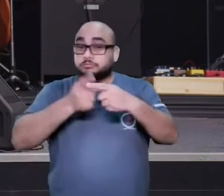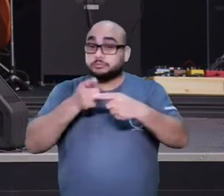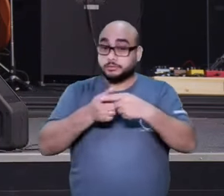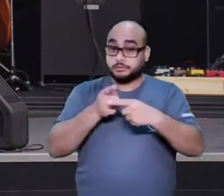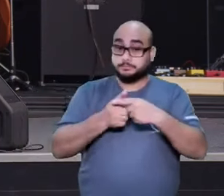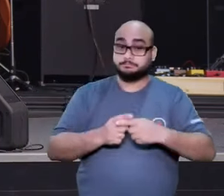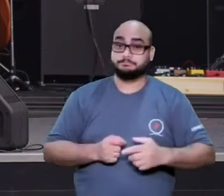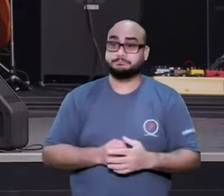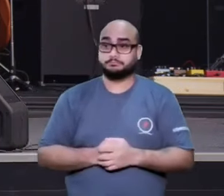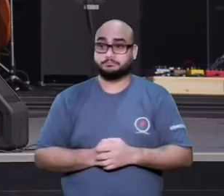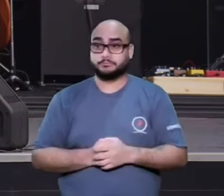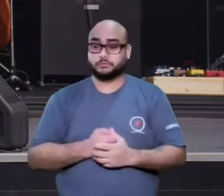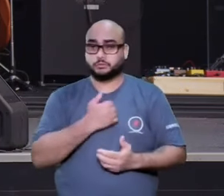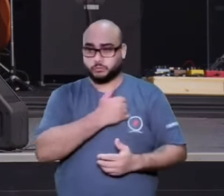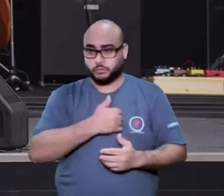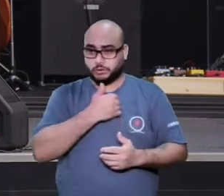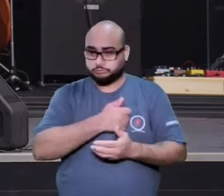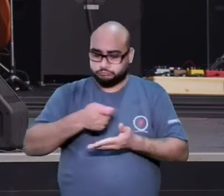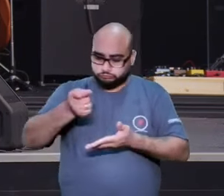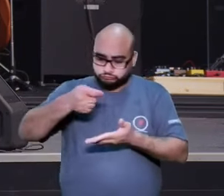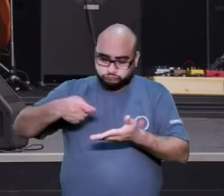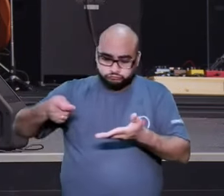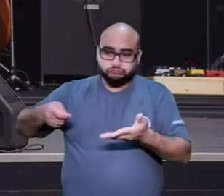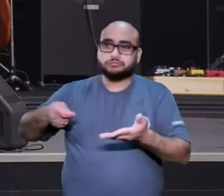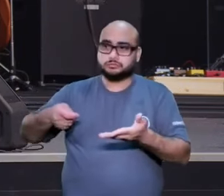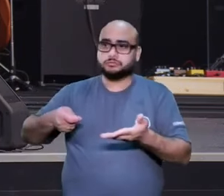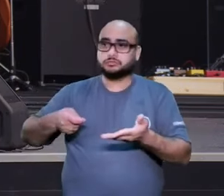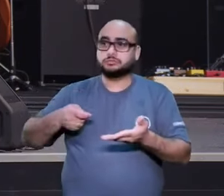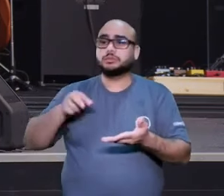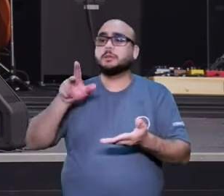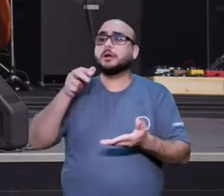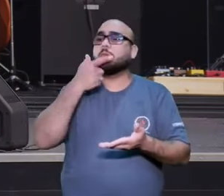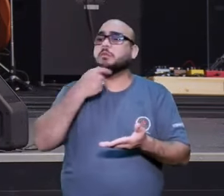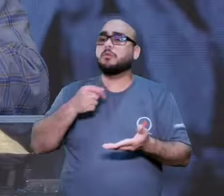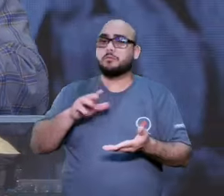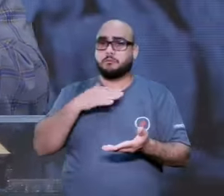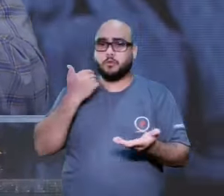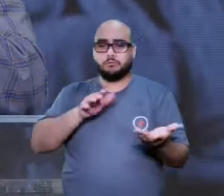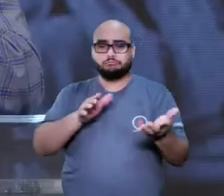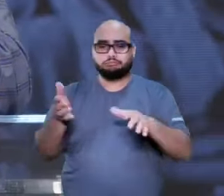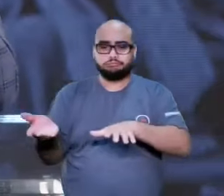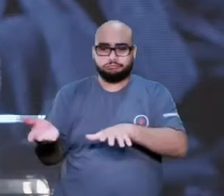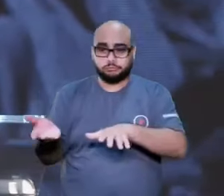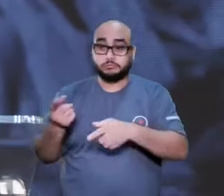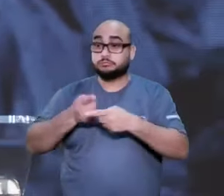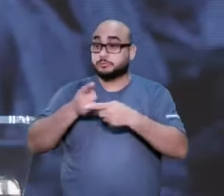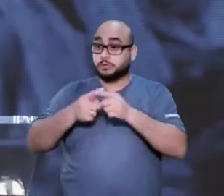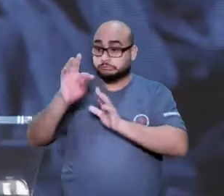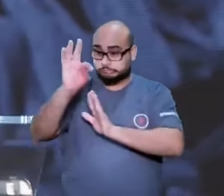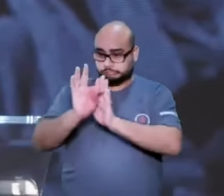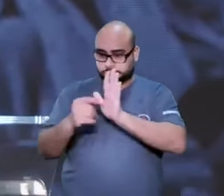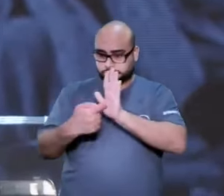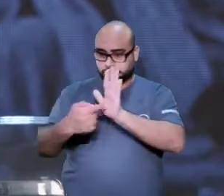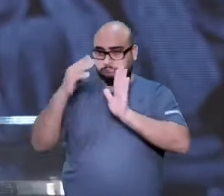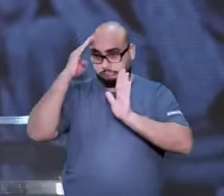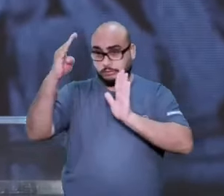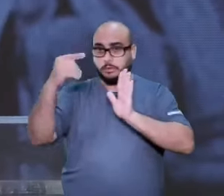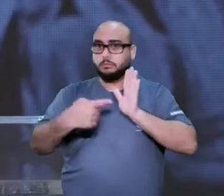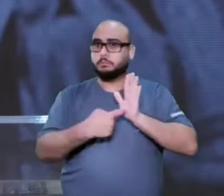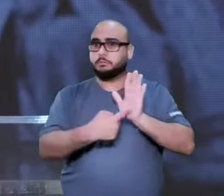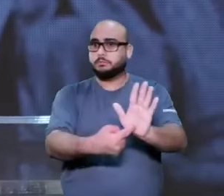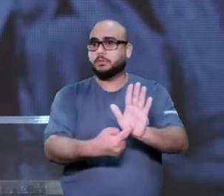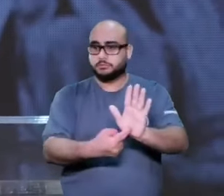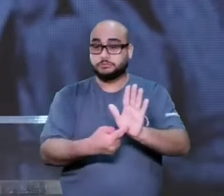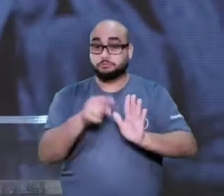evangelista para registrar a irmã do defunto porque no texto bíblico apresenta apenas um